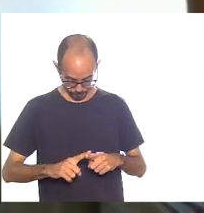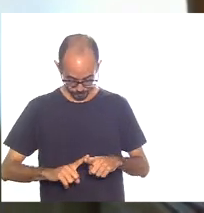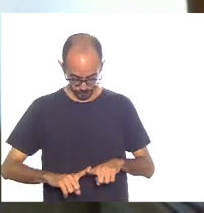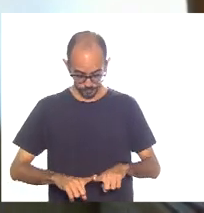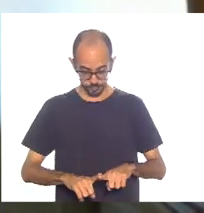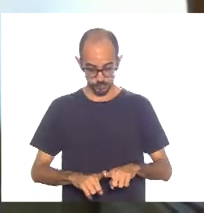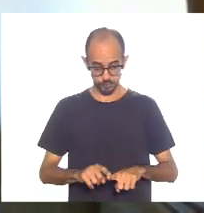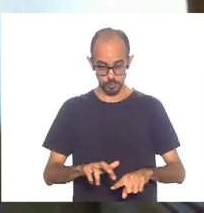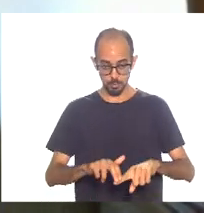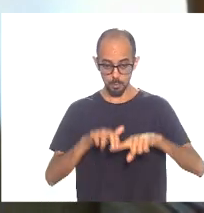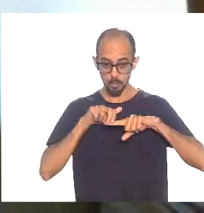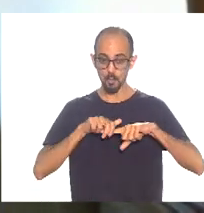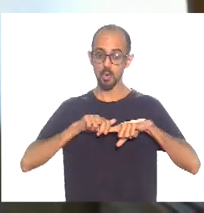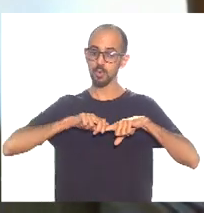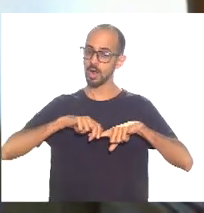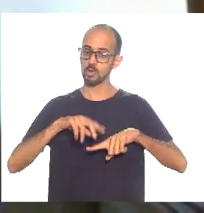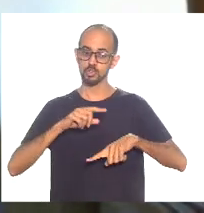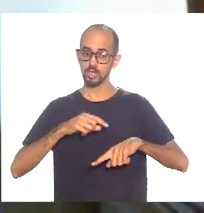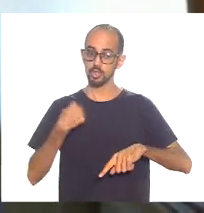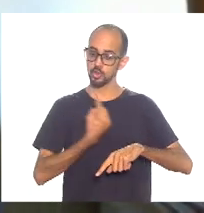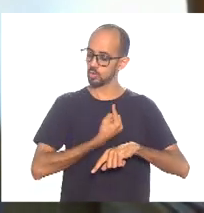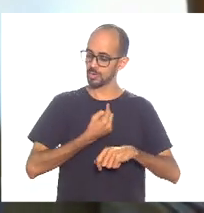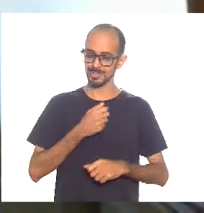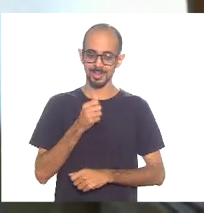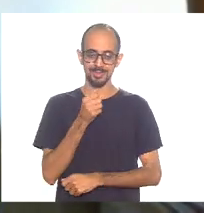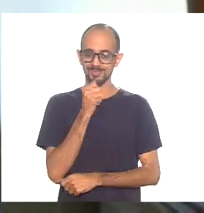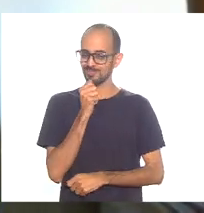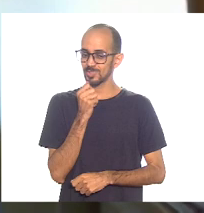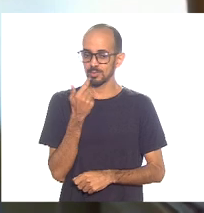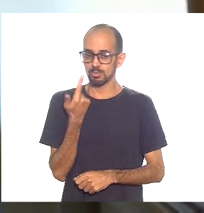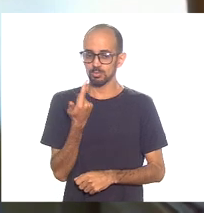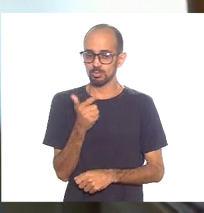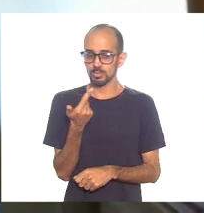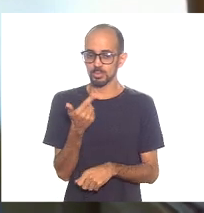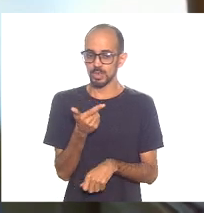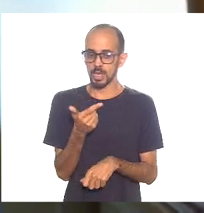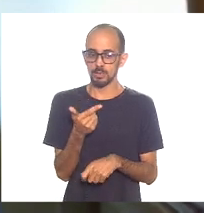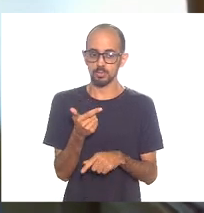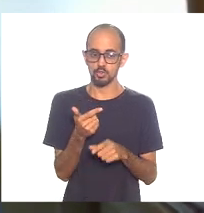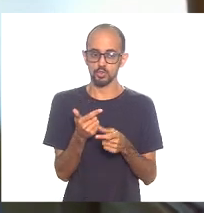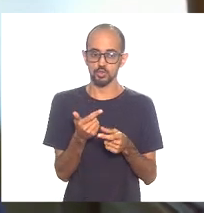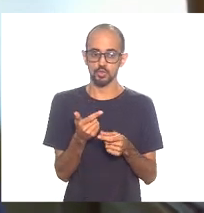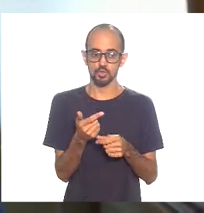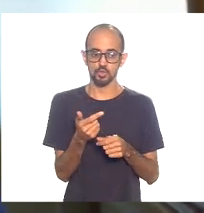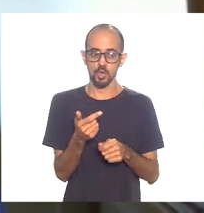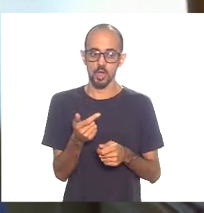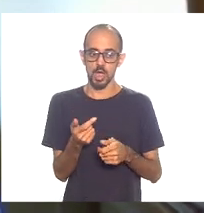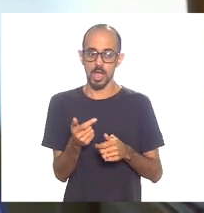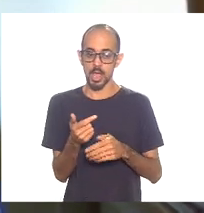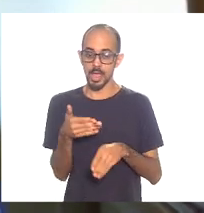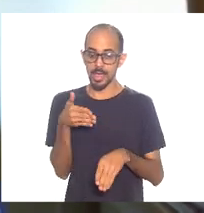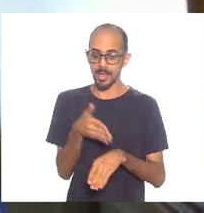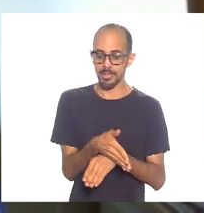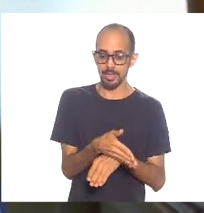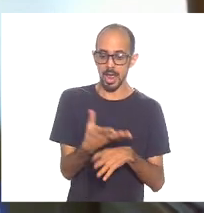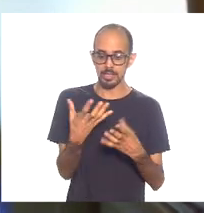função de que nós não ainda ingressamos no regime de recuperação